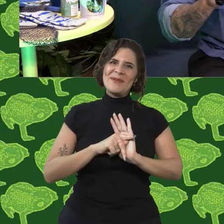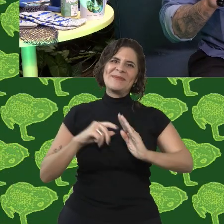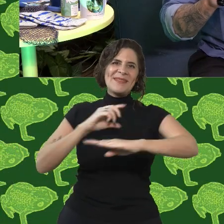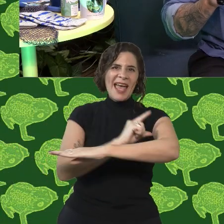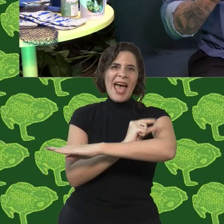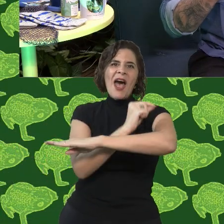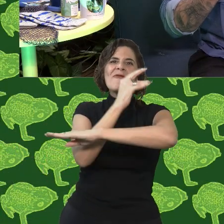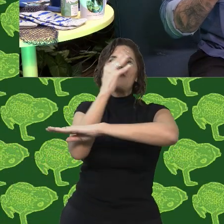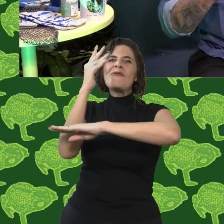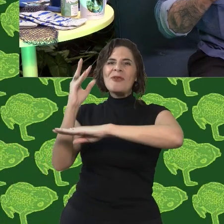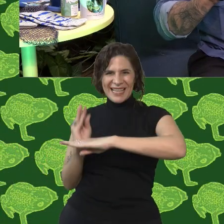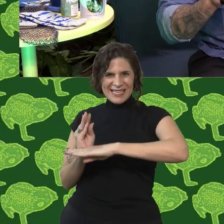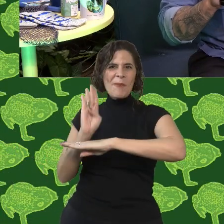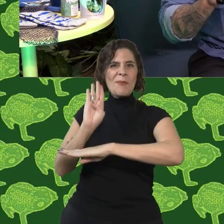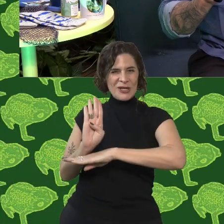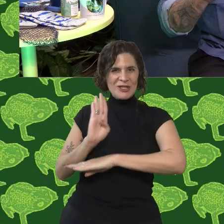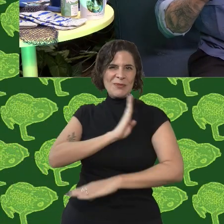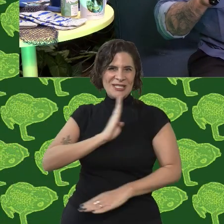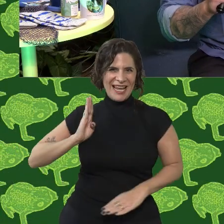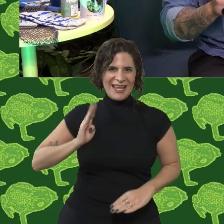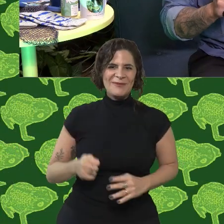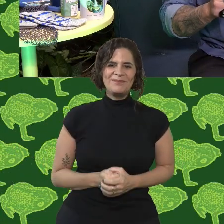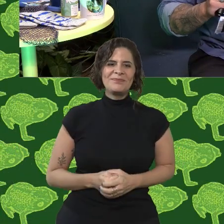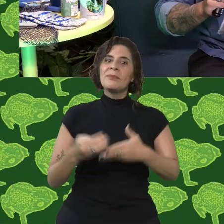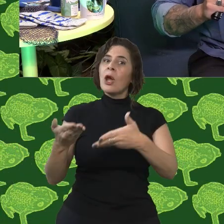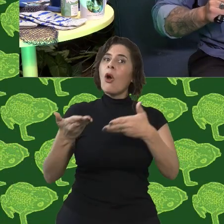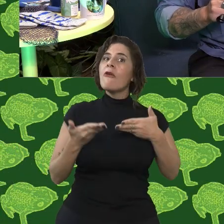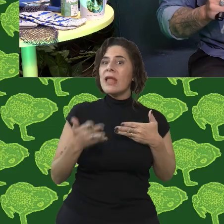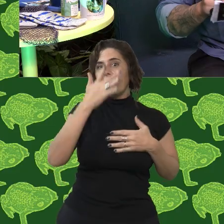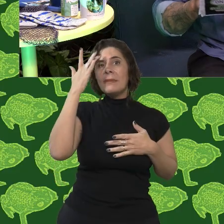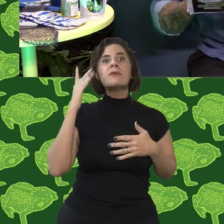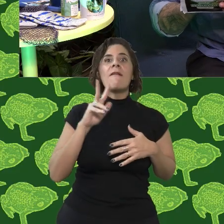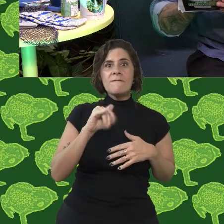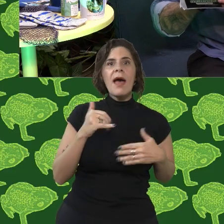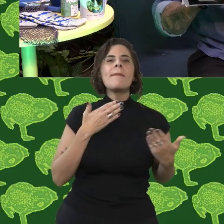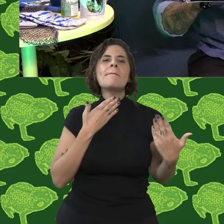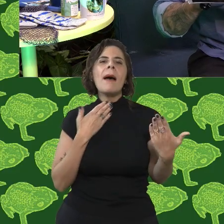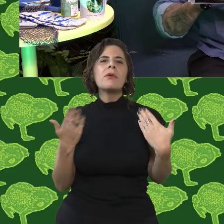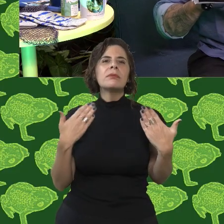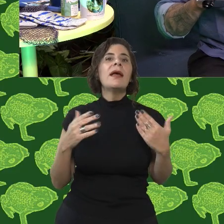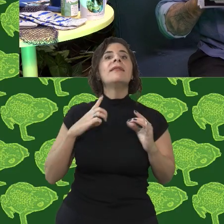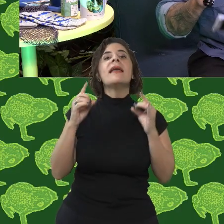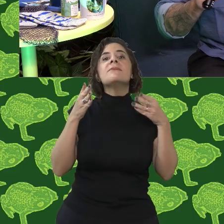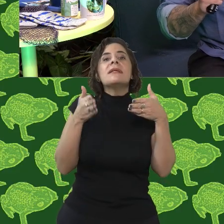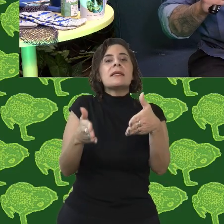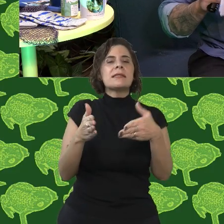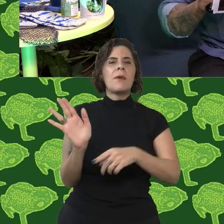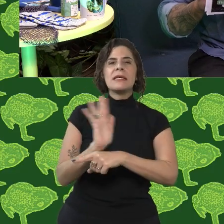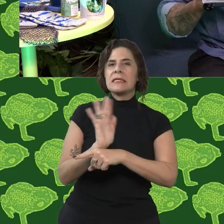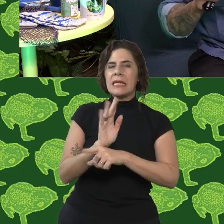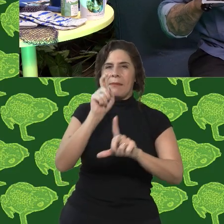Perfeito, André. E para nossa convidada que vai bater um papo com o André aqui, ela tem especialização em cinema digital.